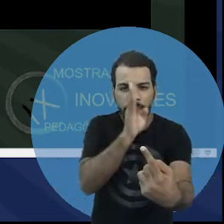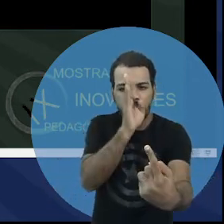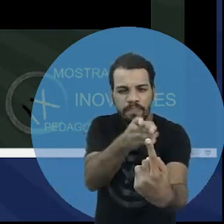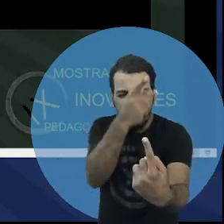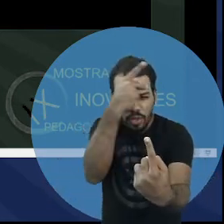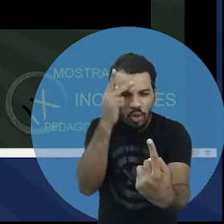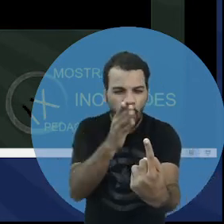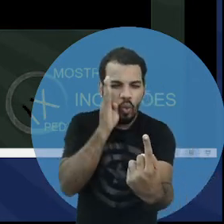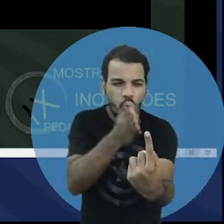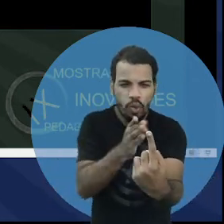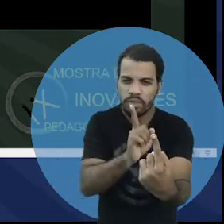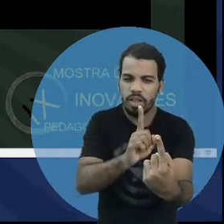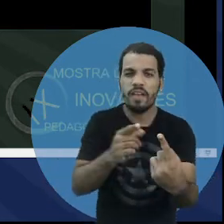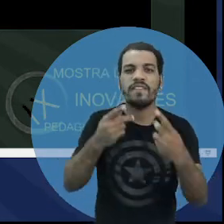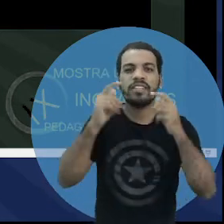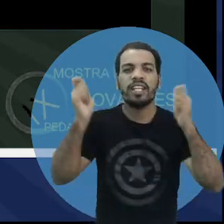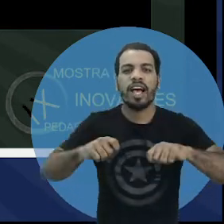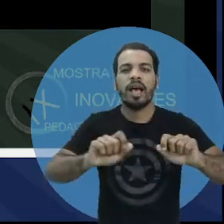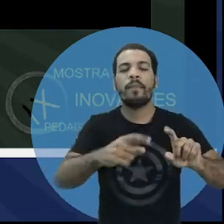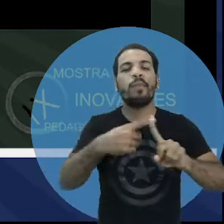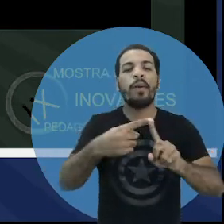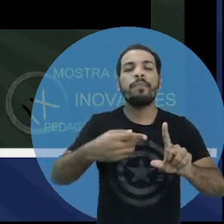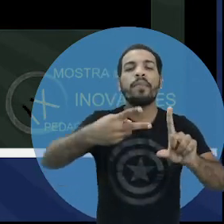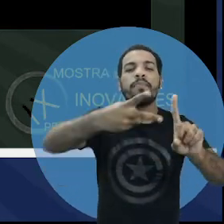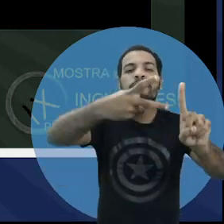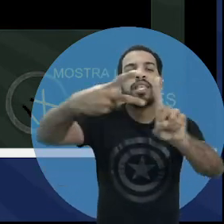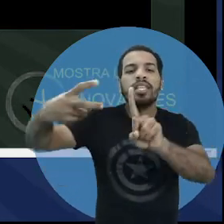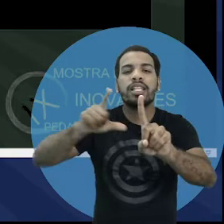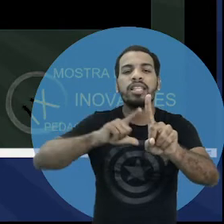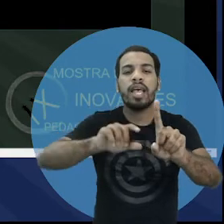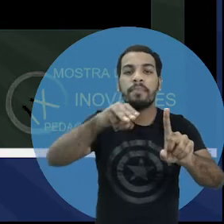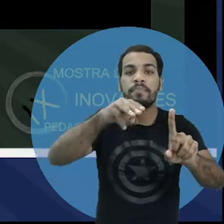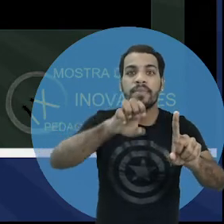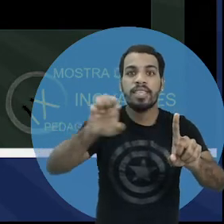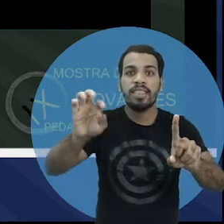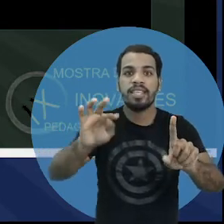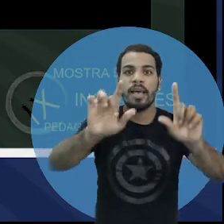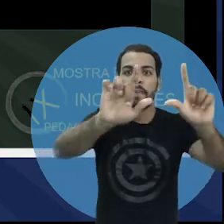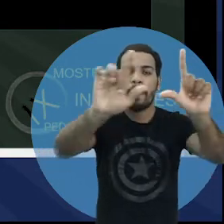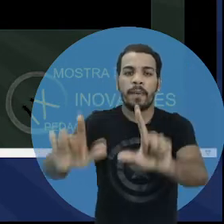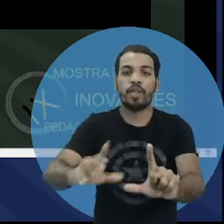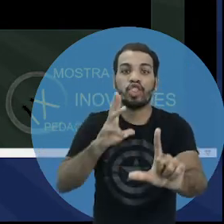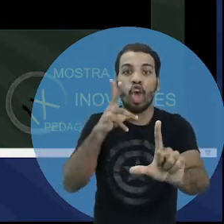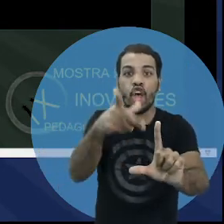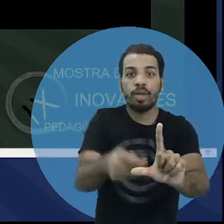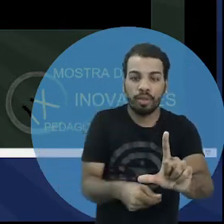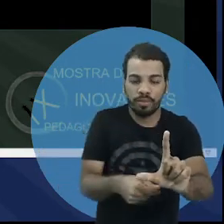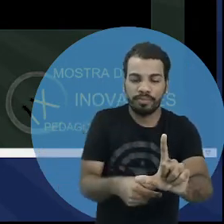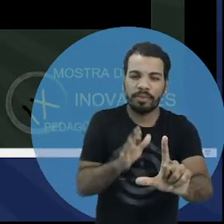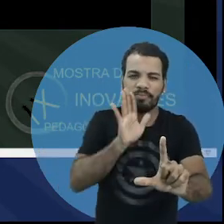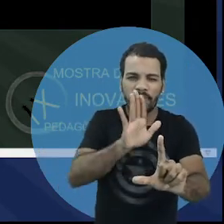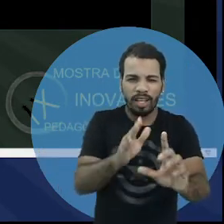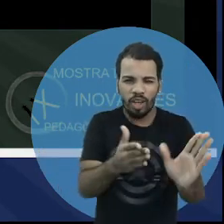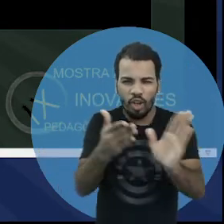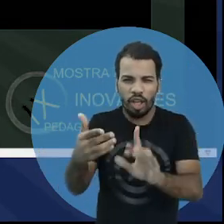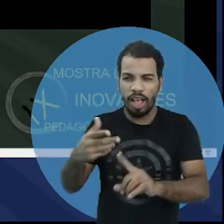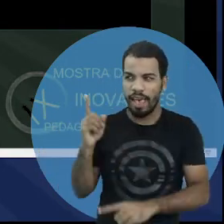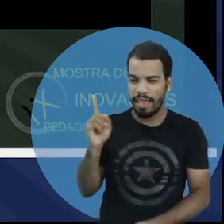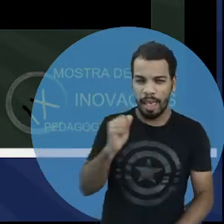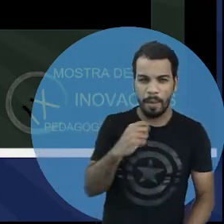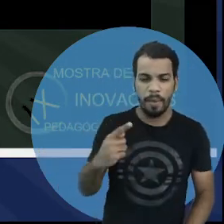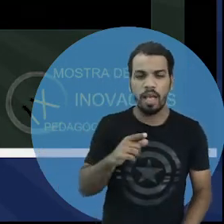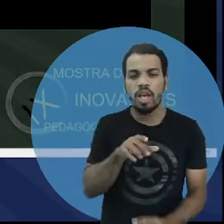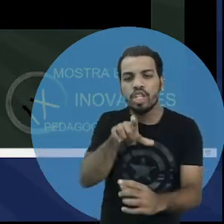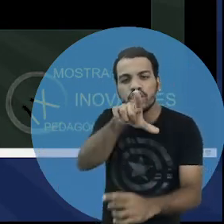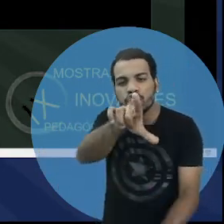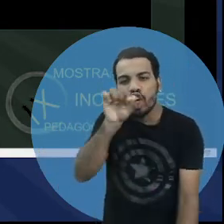pessoa individual, você fala com a sala inteira. O Garten não. Você pode escolher a pessoa que você quer falar com o seu personagem, que a gente